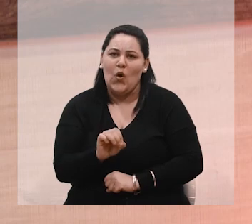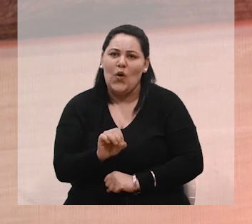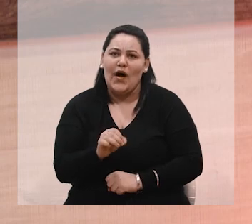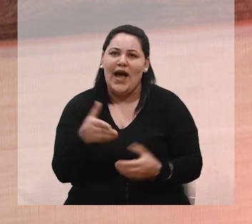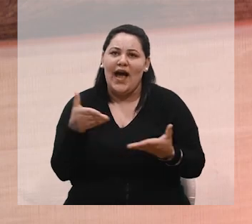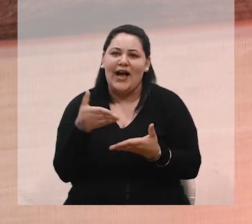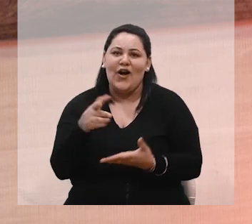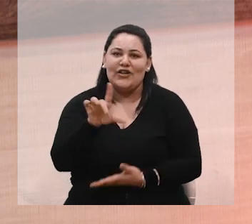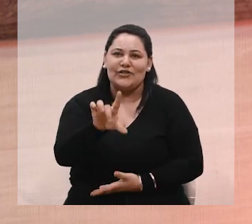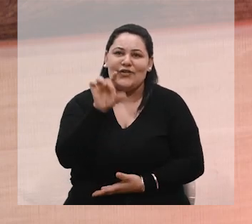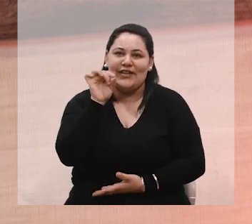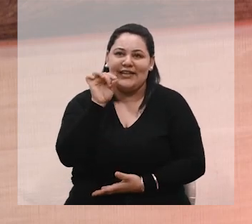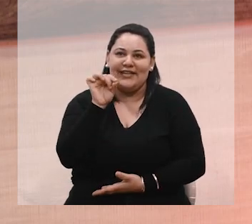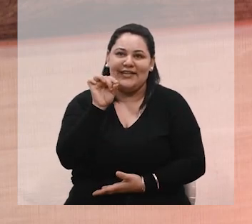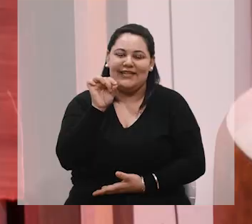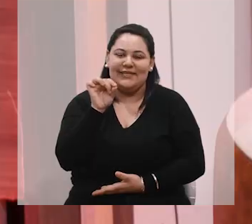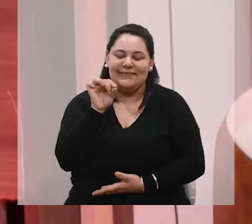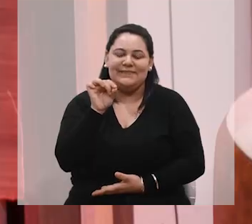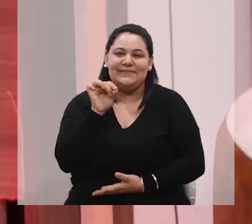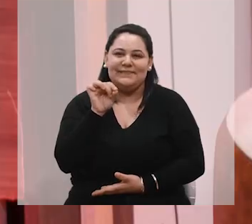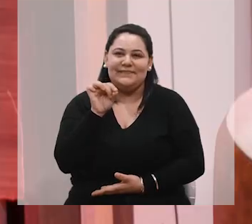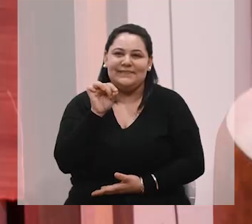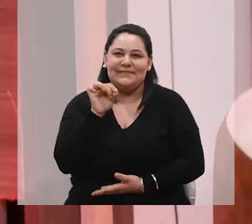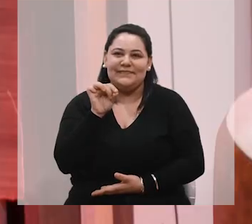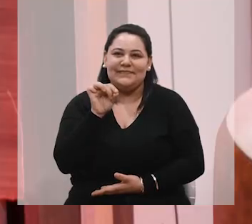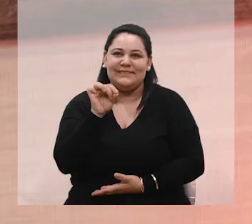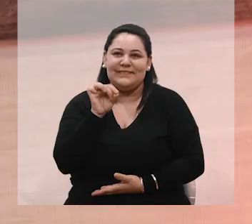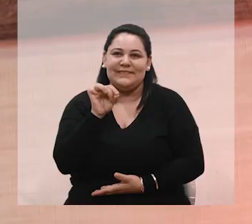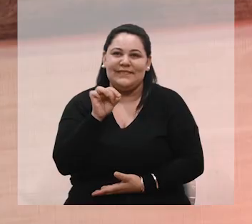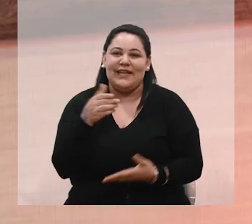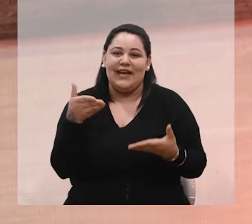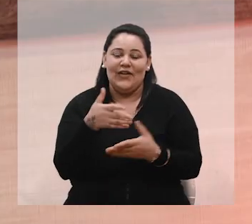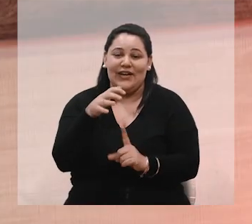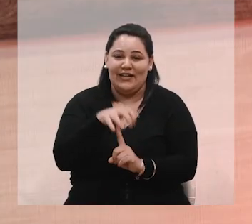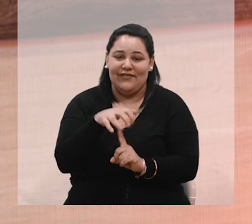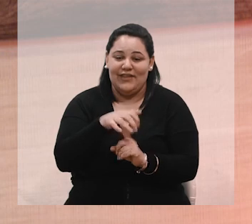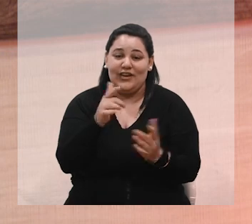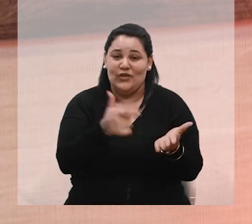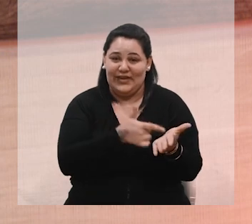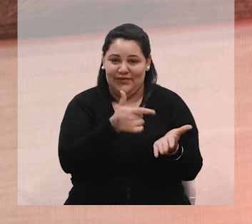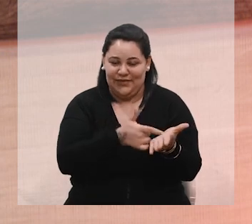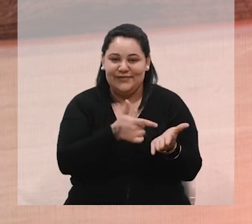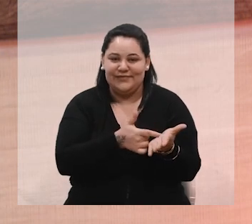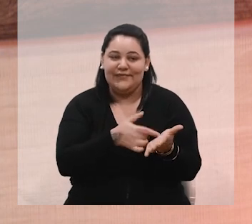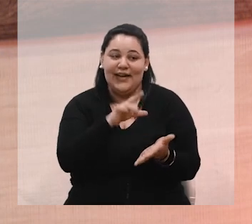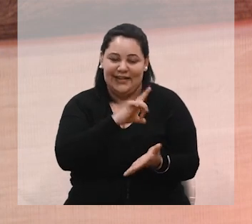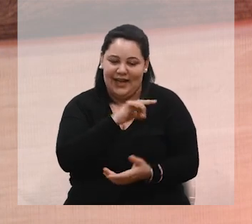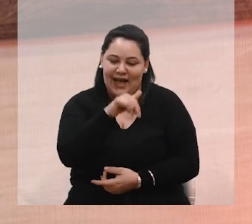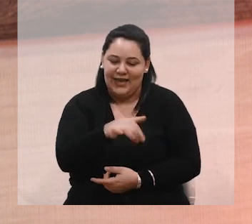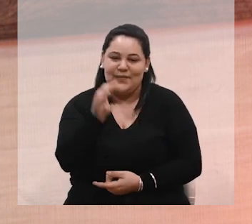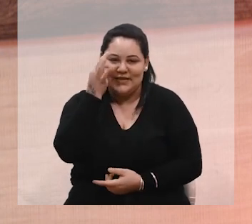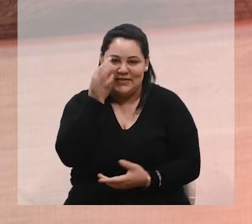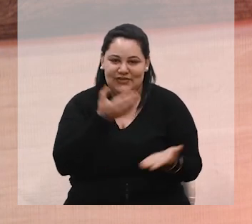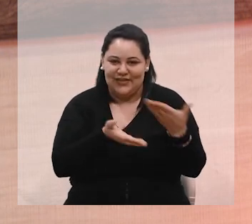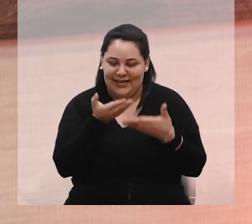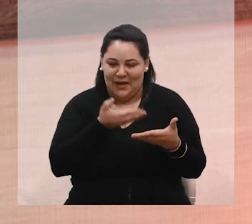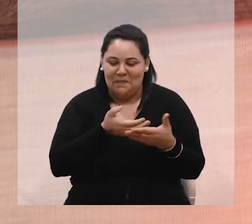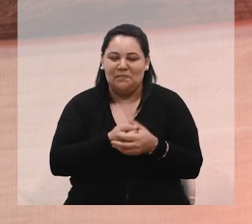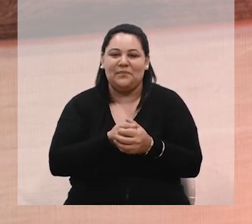agora recém-escolhida patrona da atual edição da Feira do Livro, que aliás virá aqui, inclusive, tratar